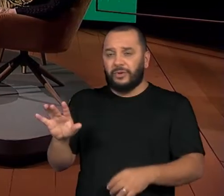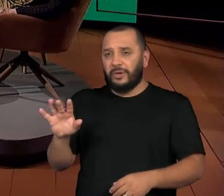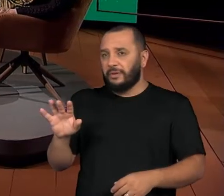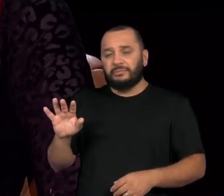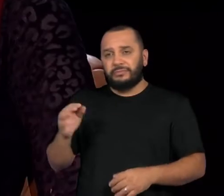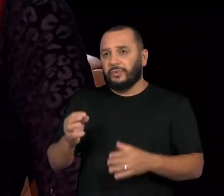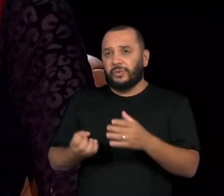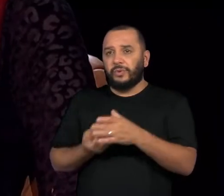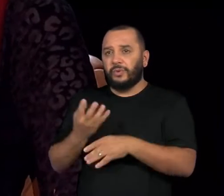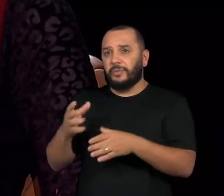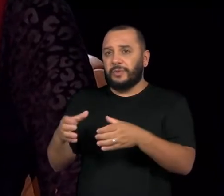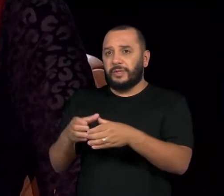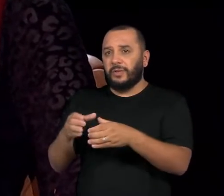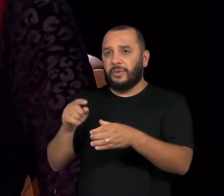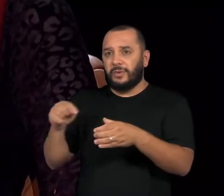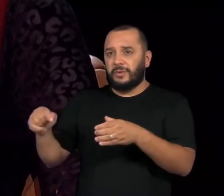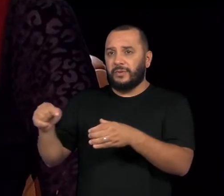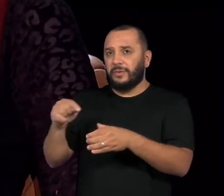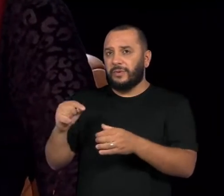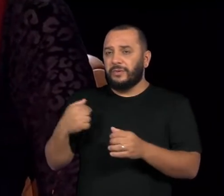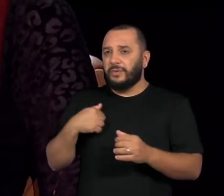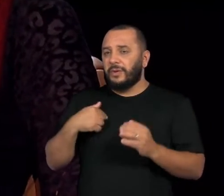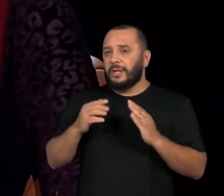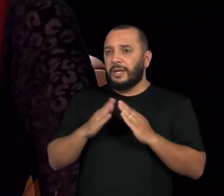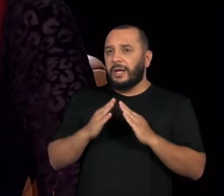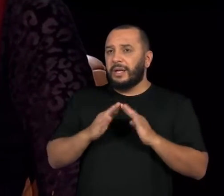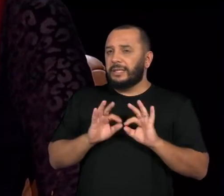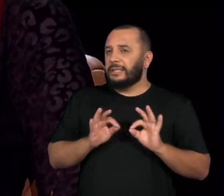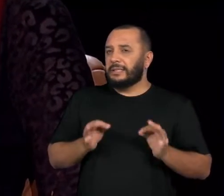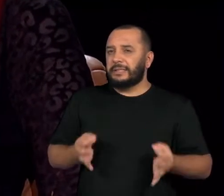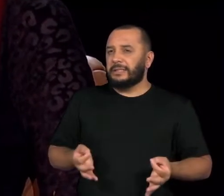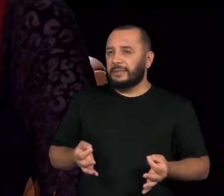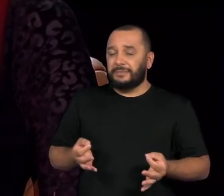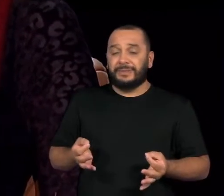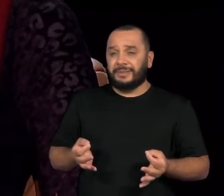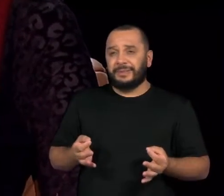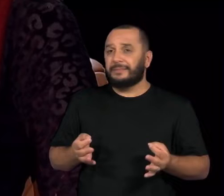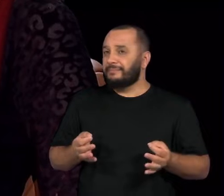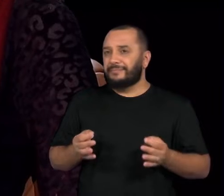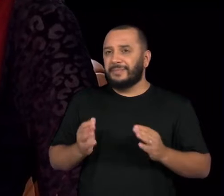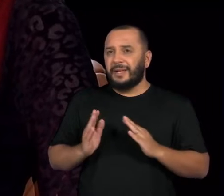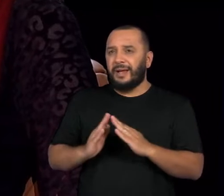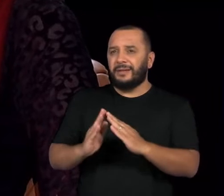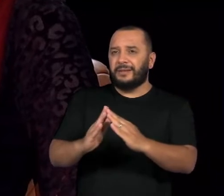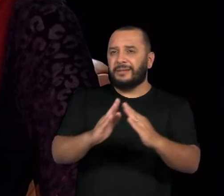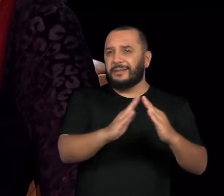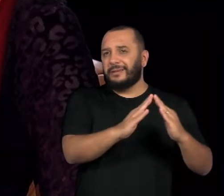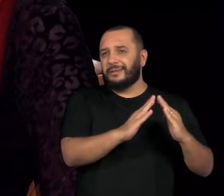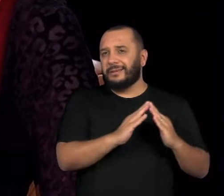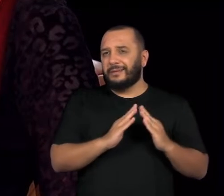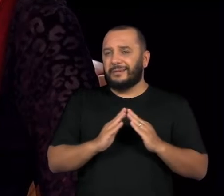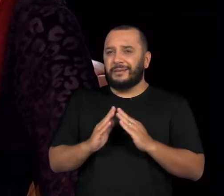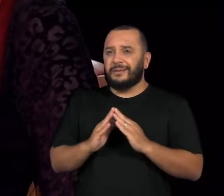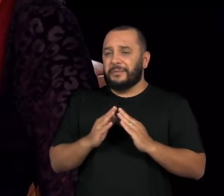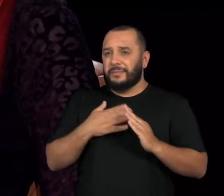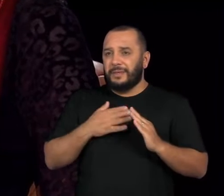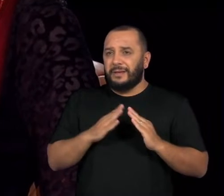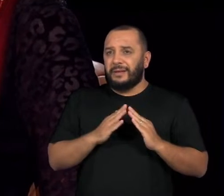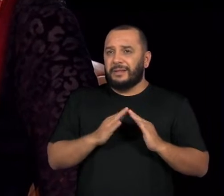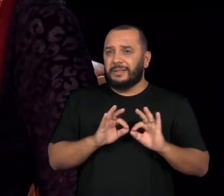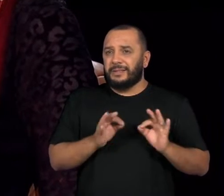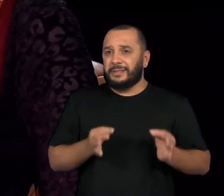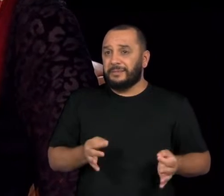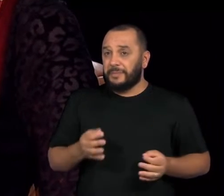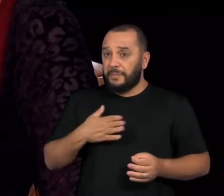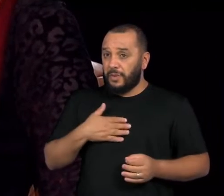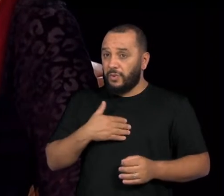né? A gente morava numa casinha de uma vila muito pequenininha, que era o meu sogro que